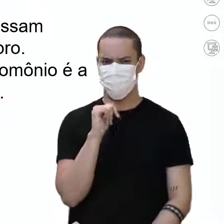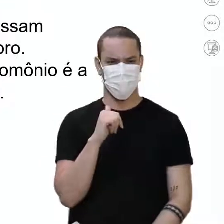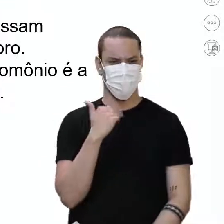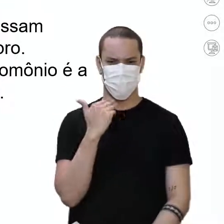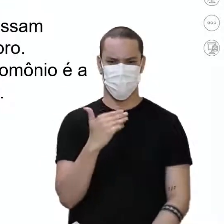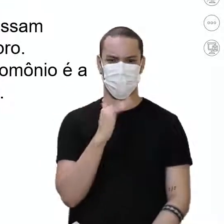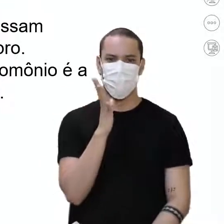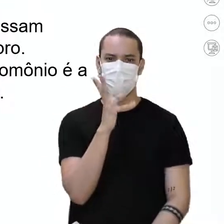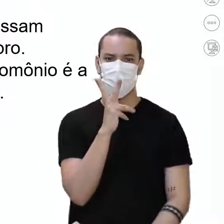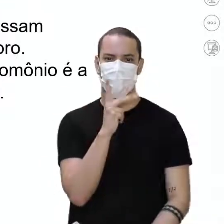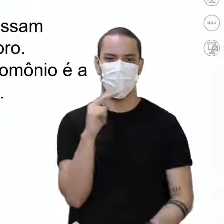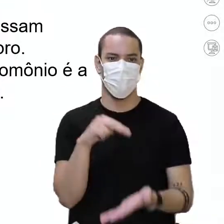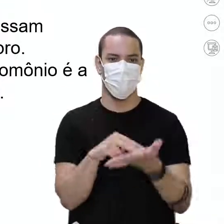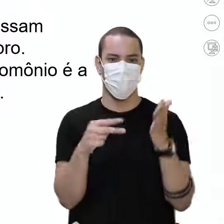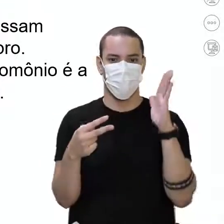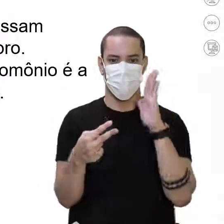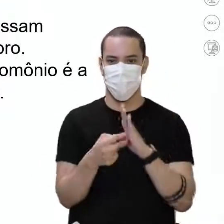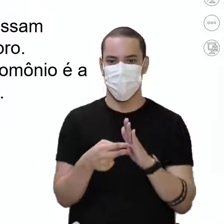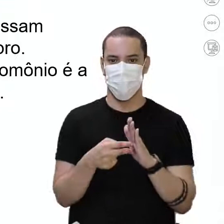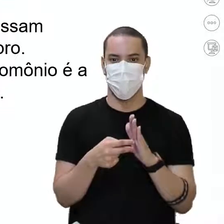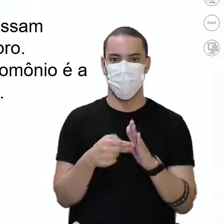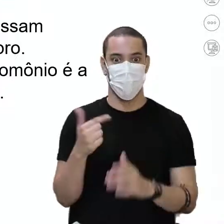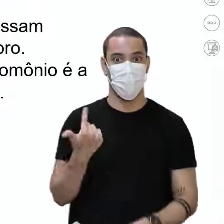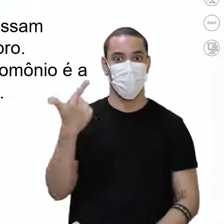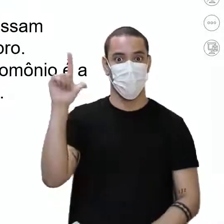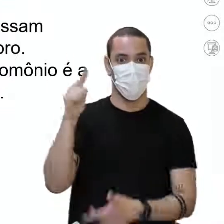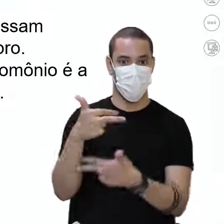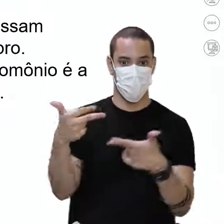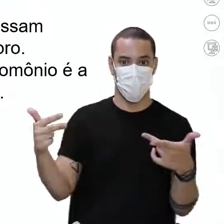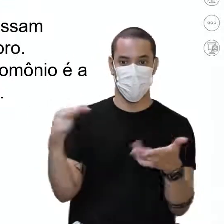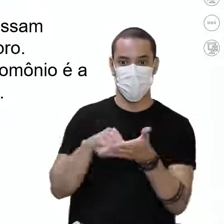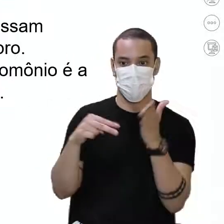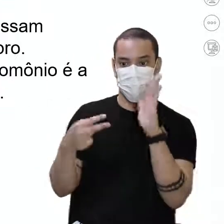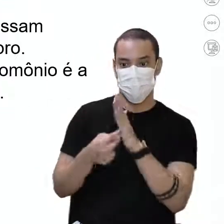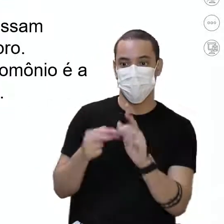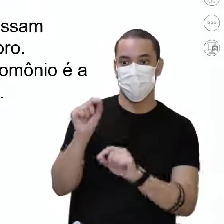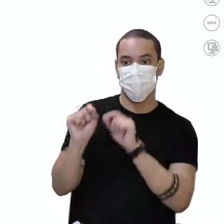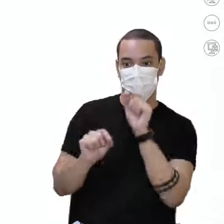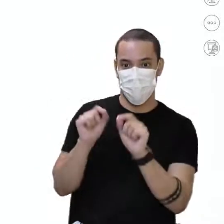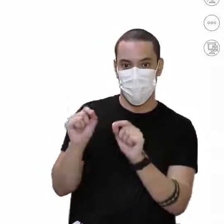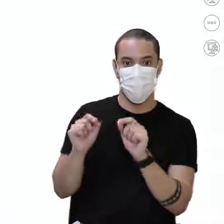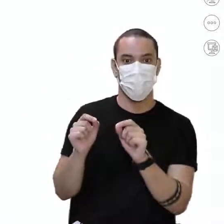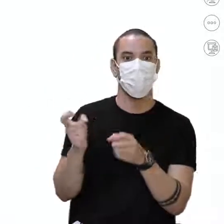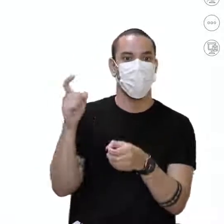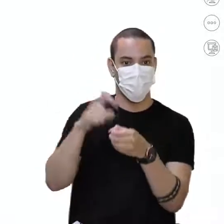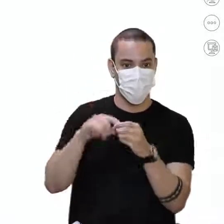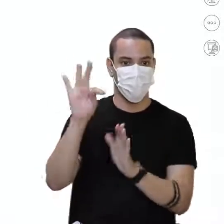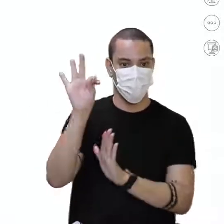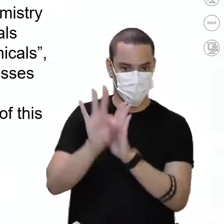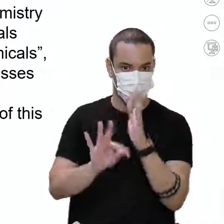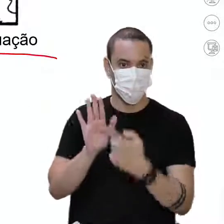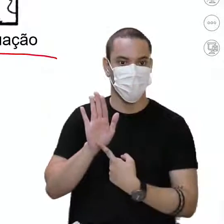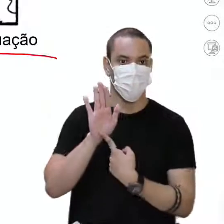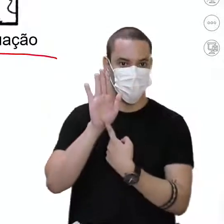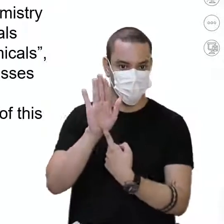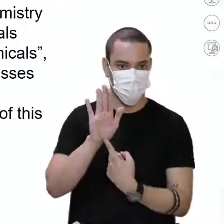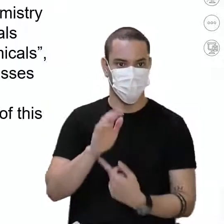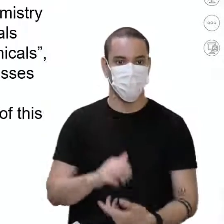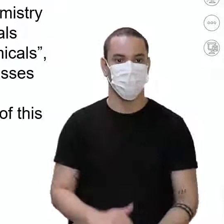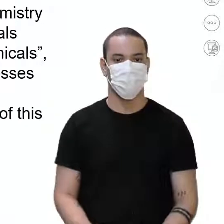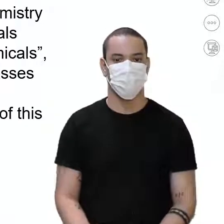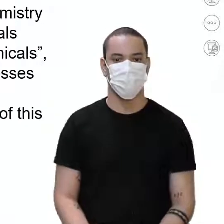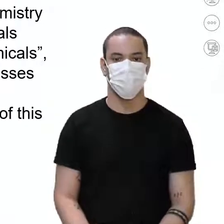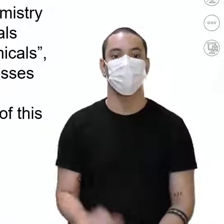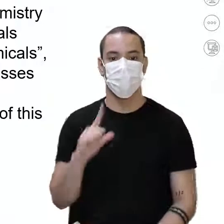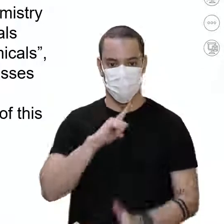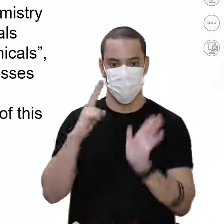Inclusive, relacionamento longo se chama long-term relationship, que inclusive Vou botar lá no texto. Estava bem aqui no texto,